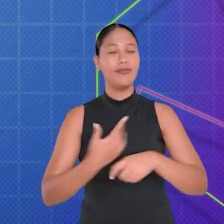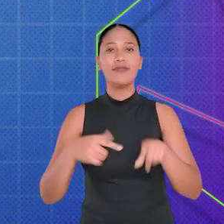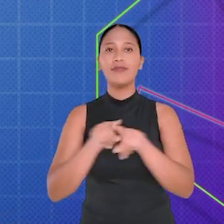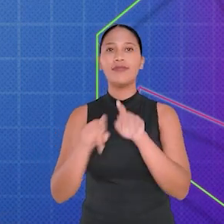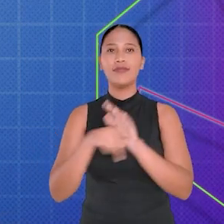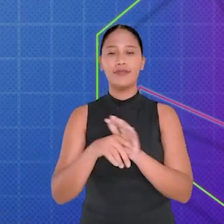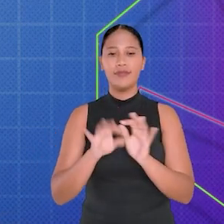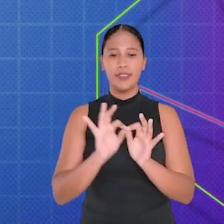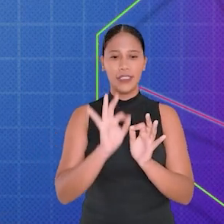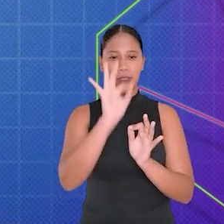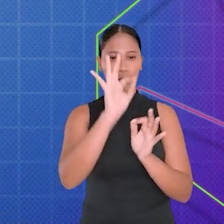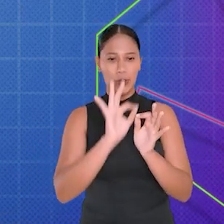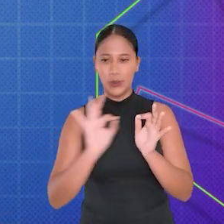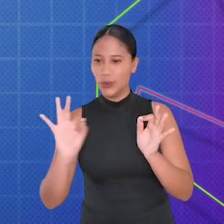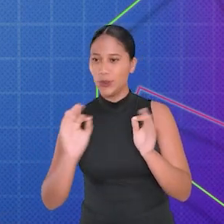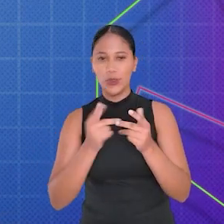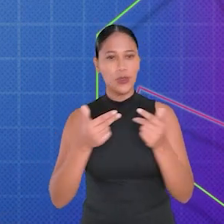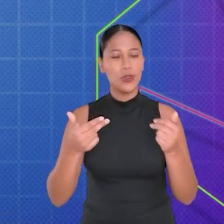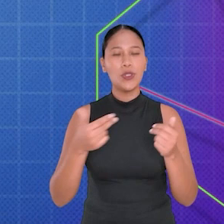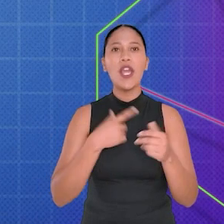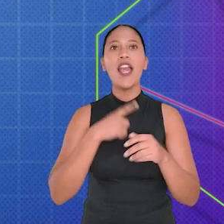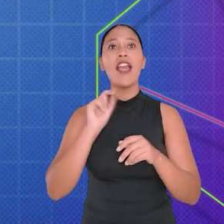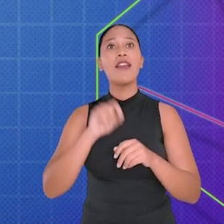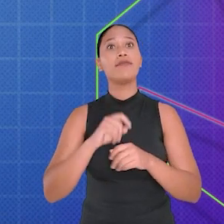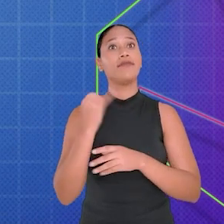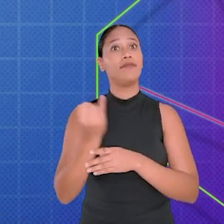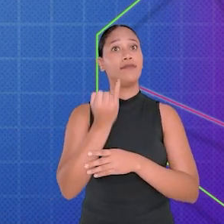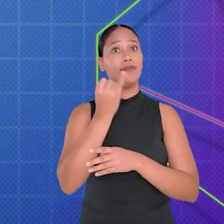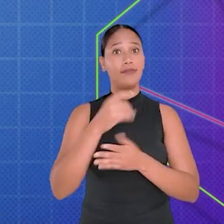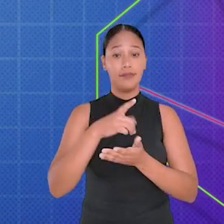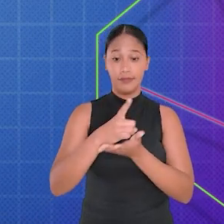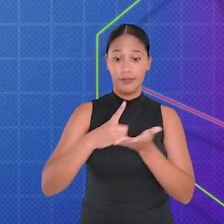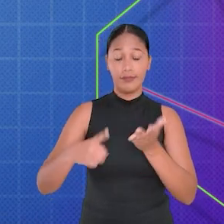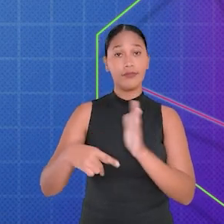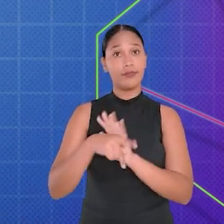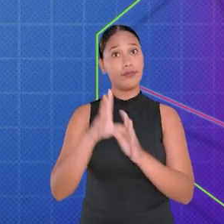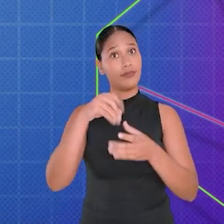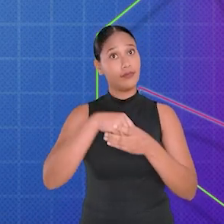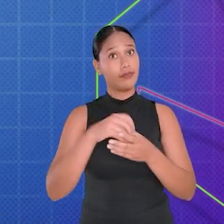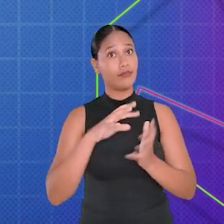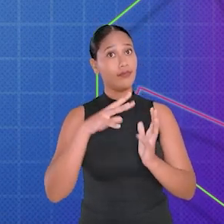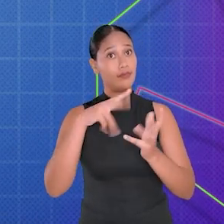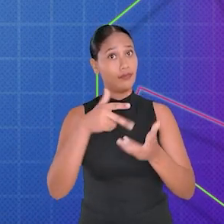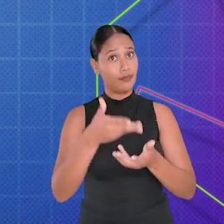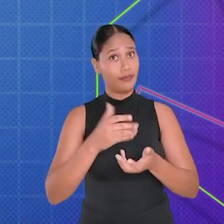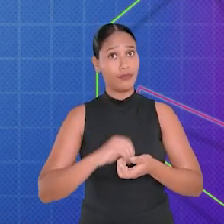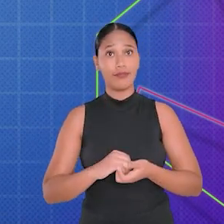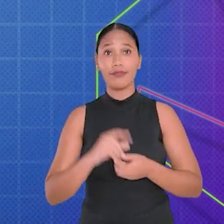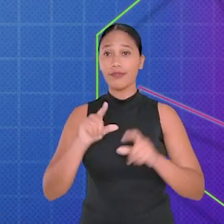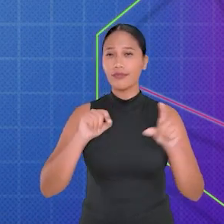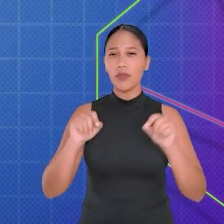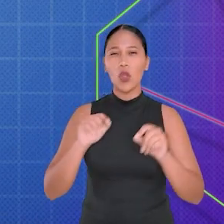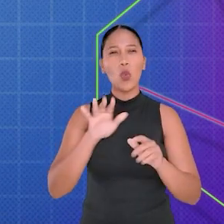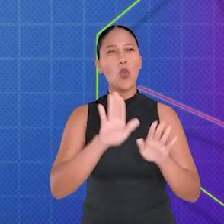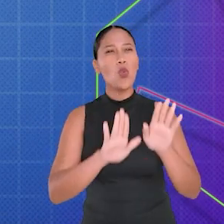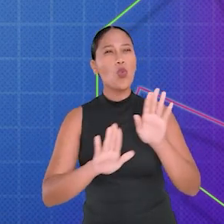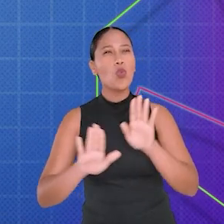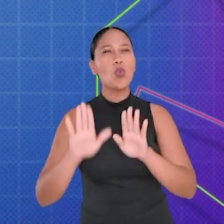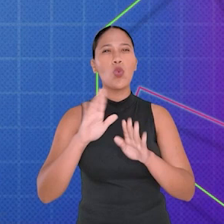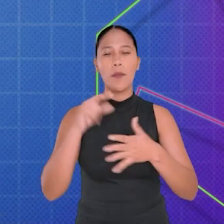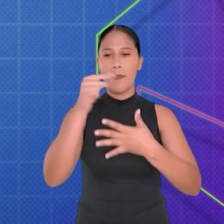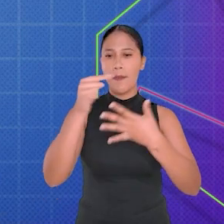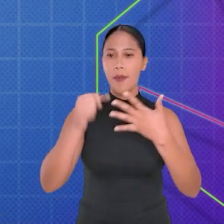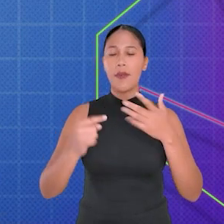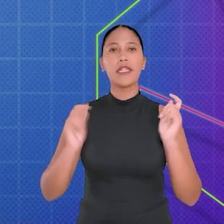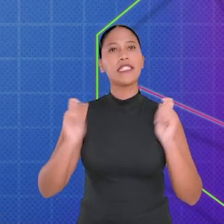emoção. A geometria e as composições gráficas são elementos cruciais de design gráfico em jogos eletrônicos. A escolha